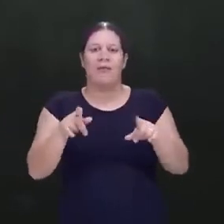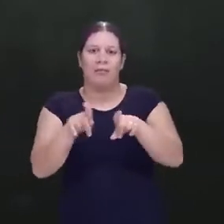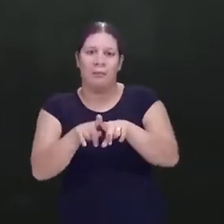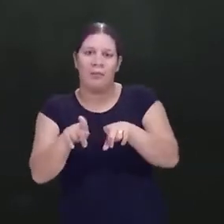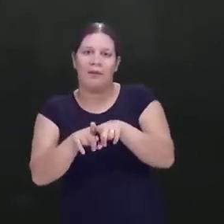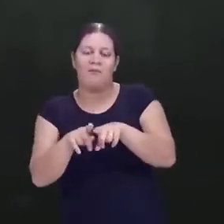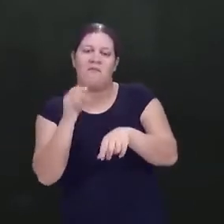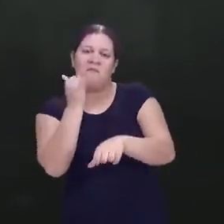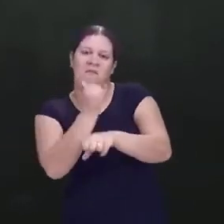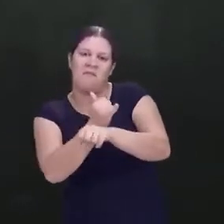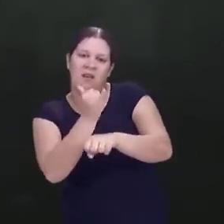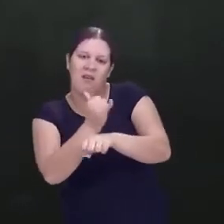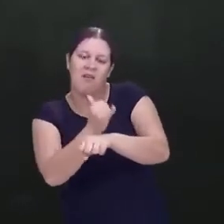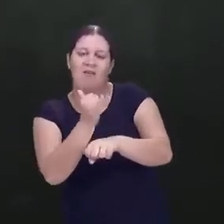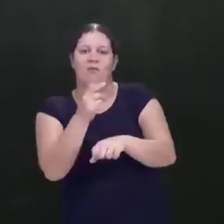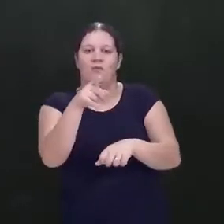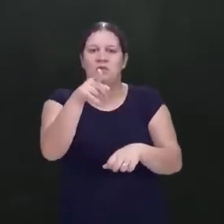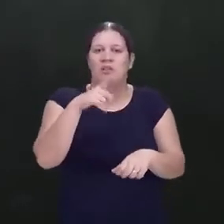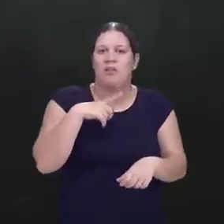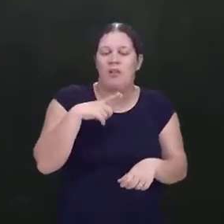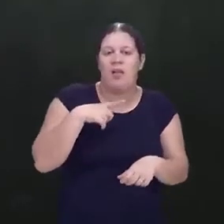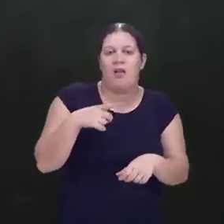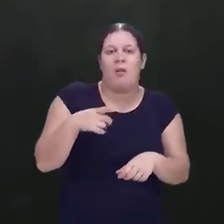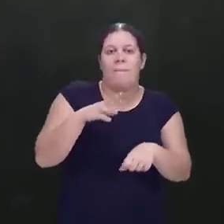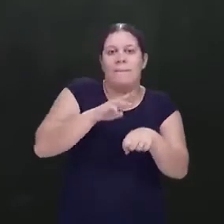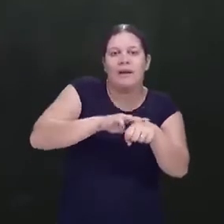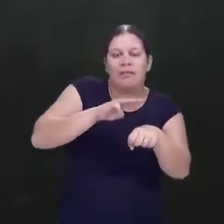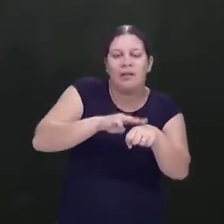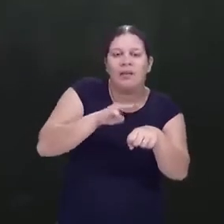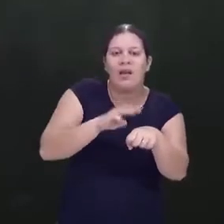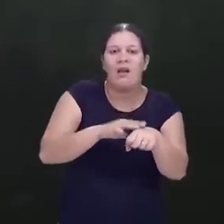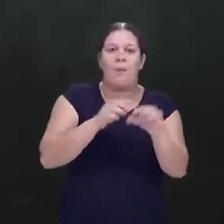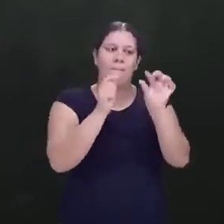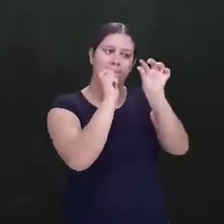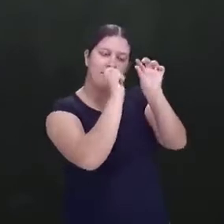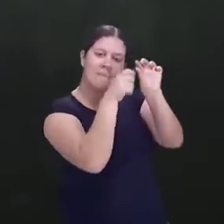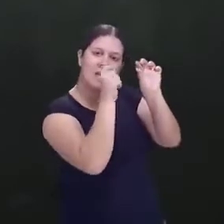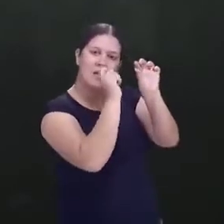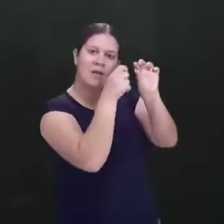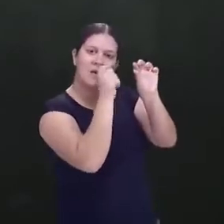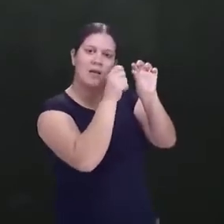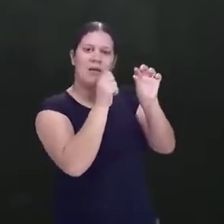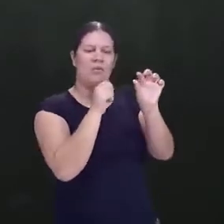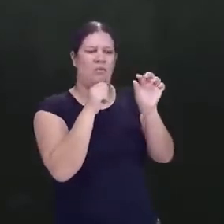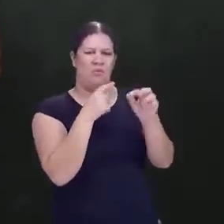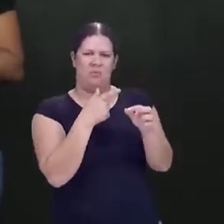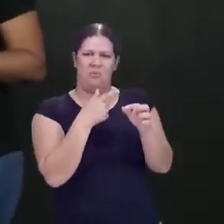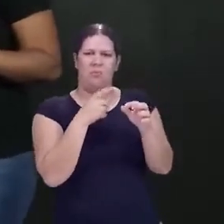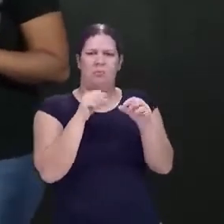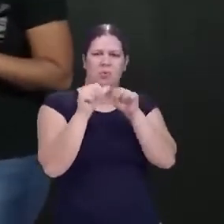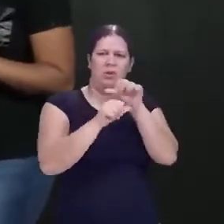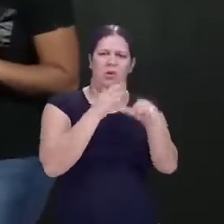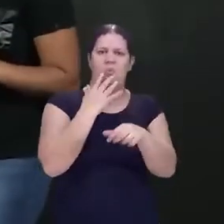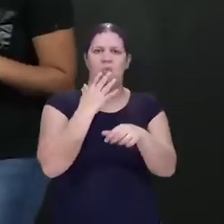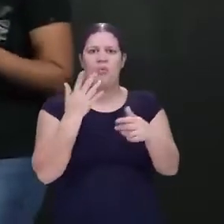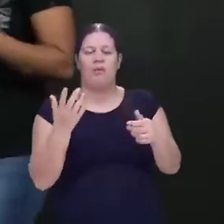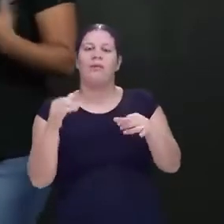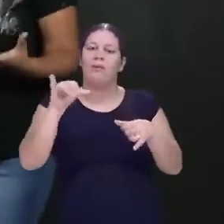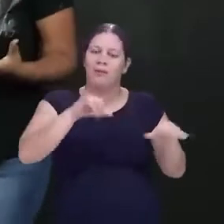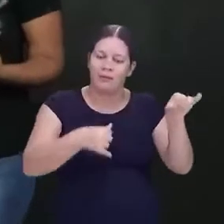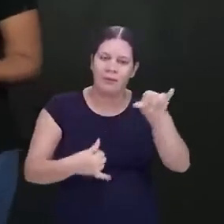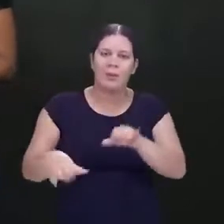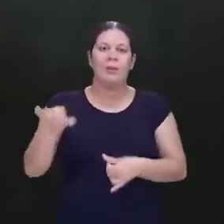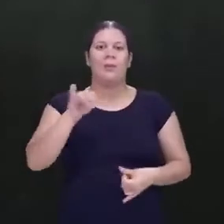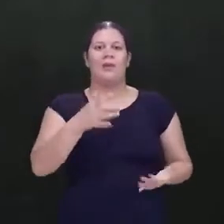enferruja. Você tem lá um material, um prego, a gente está enferrujando, está mudando de cor. Está rolando uma reação química aí.